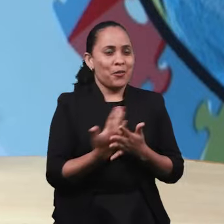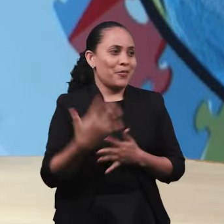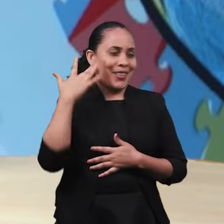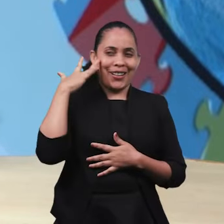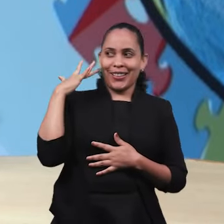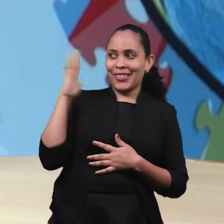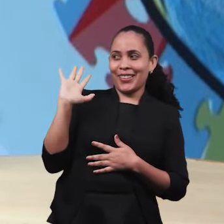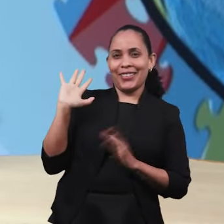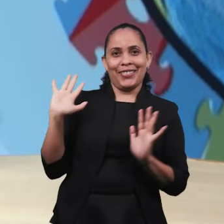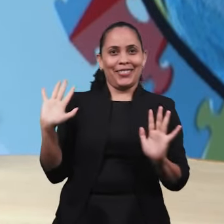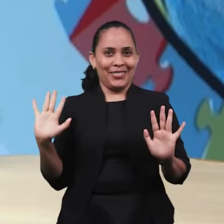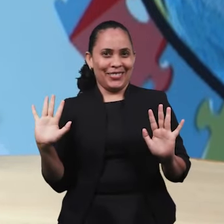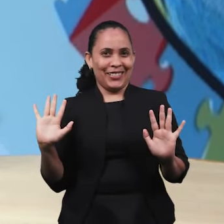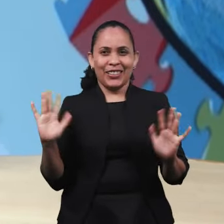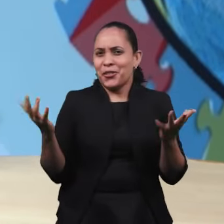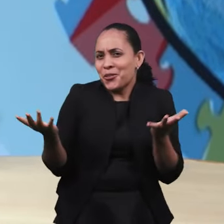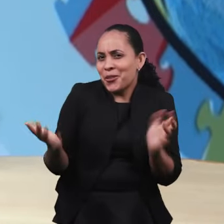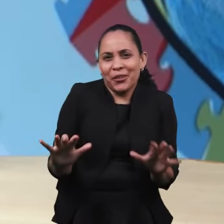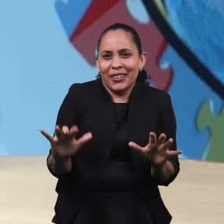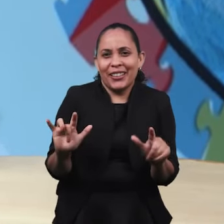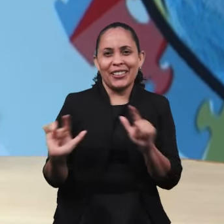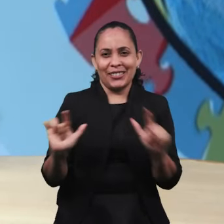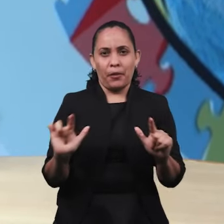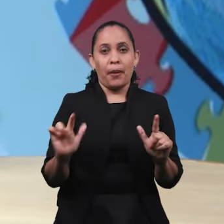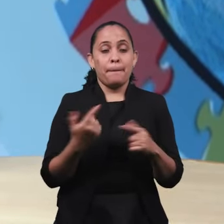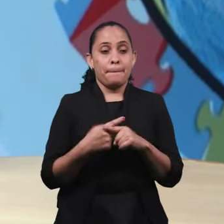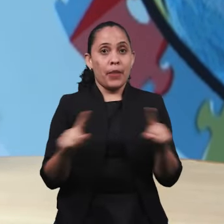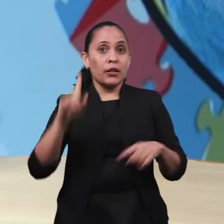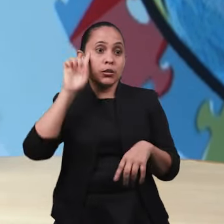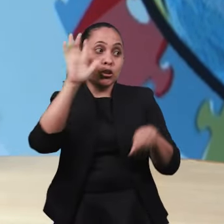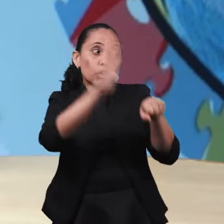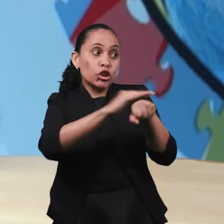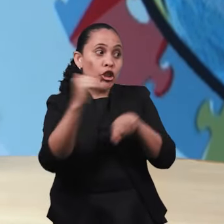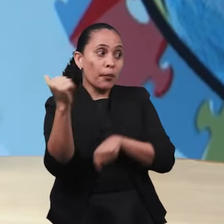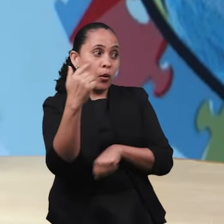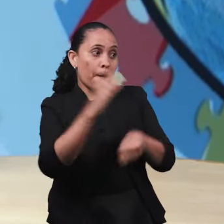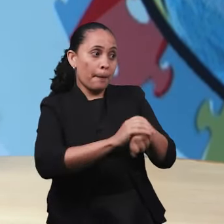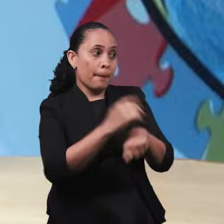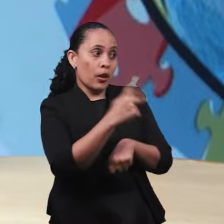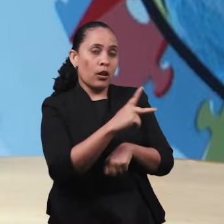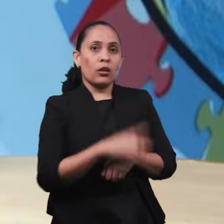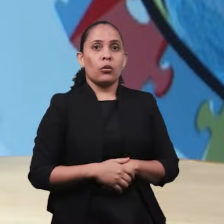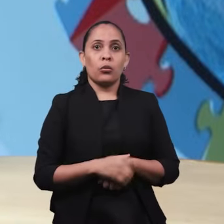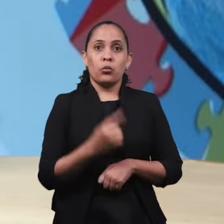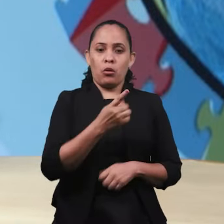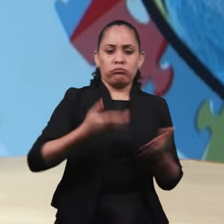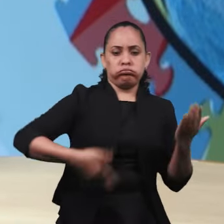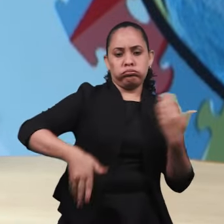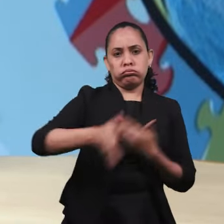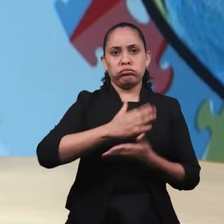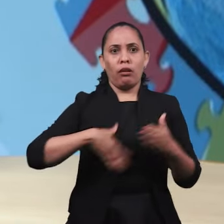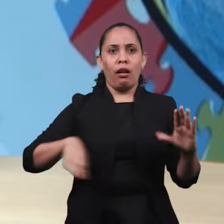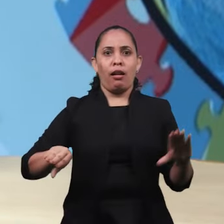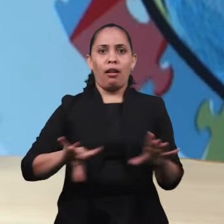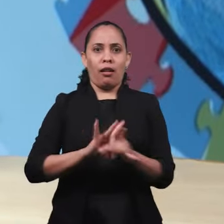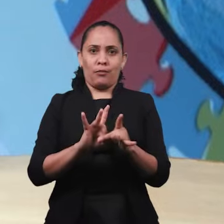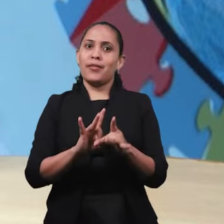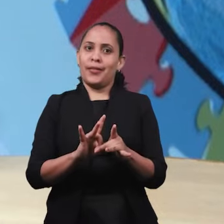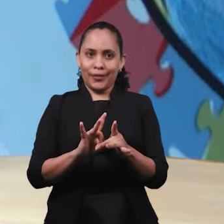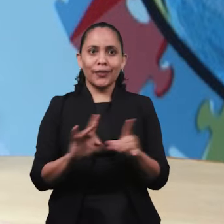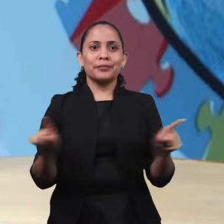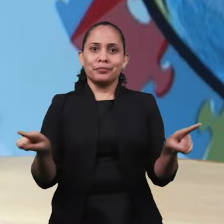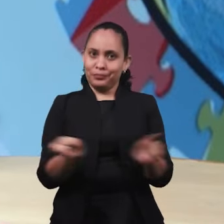nem queria esse trabalho. Queria não. Mas foi um chamado do Senhor para ela e hoje nós vemos o quanto ela está integrada com isso.